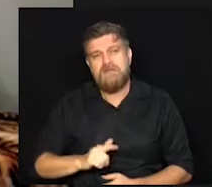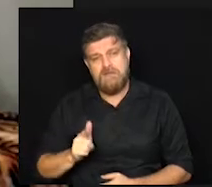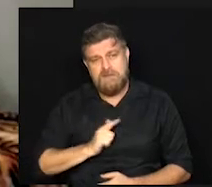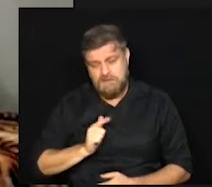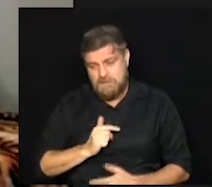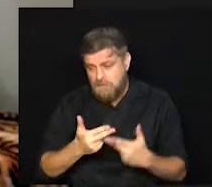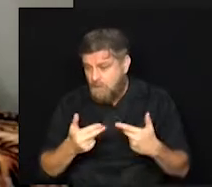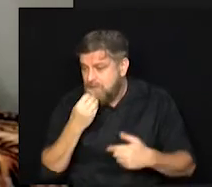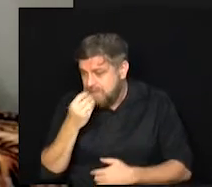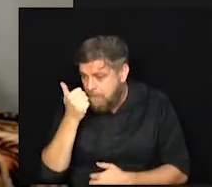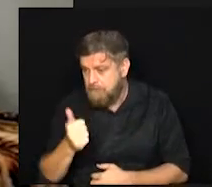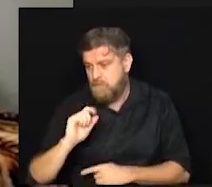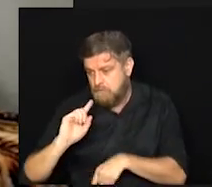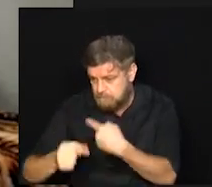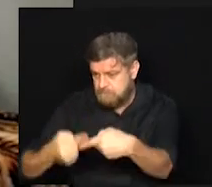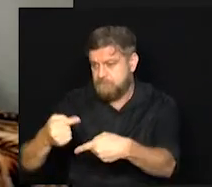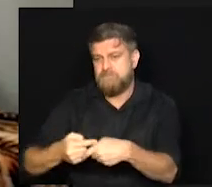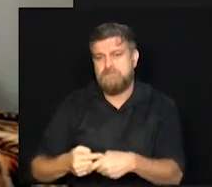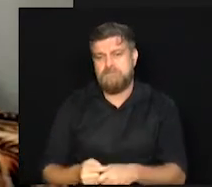por aí,